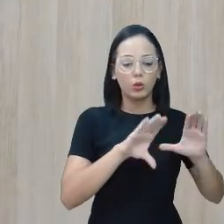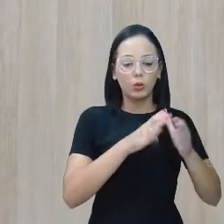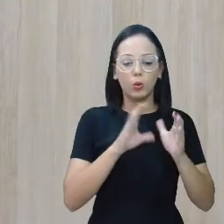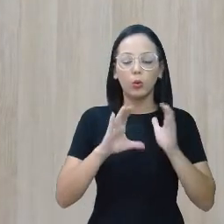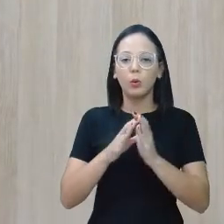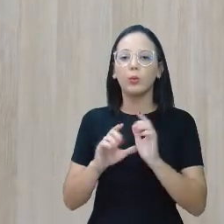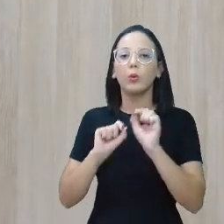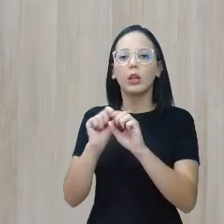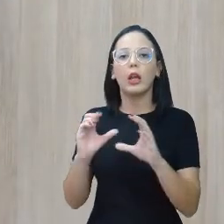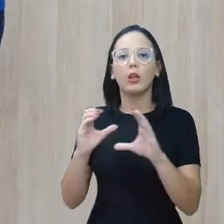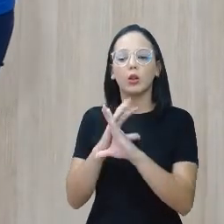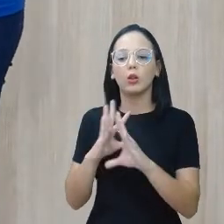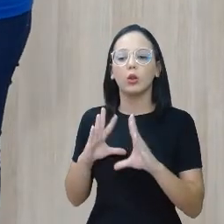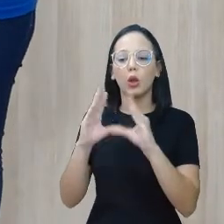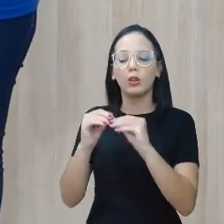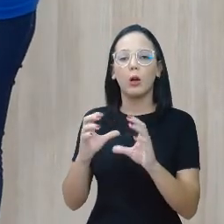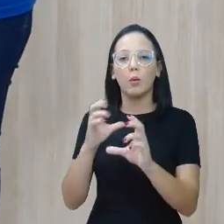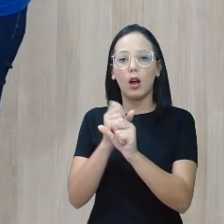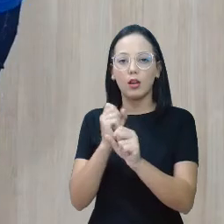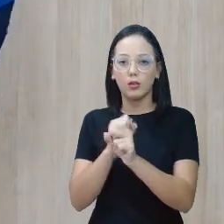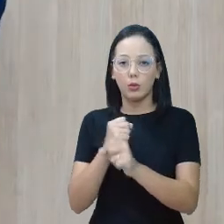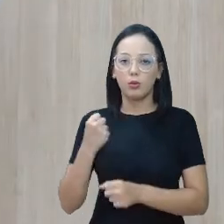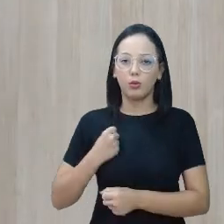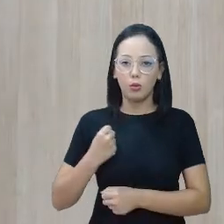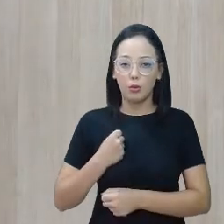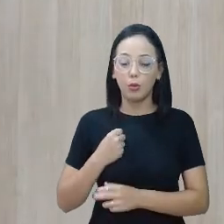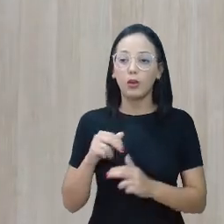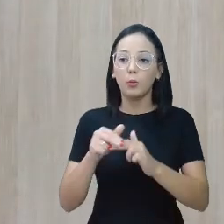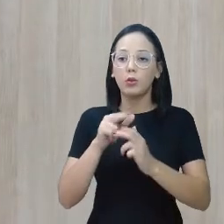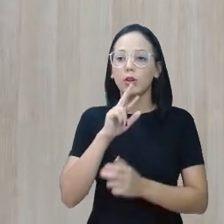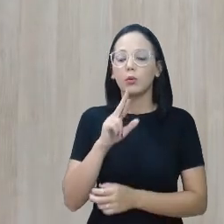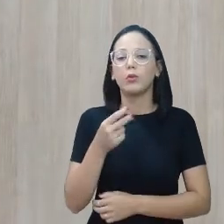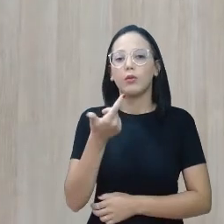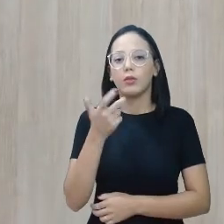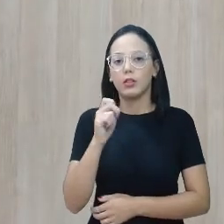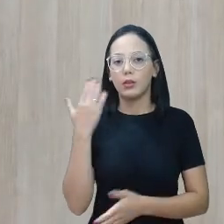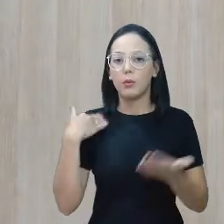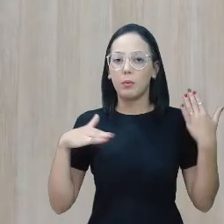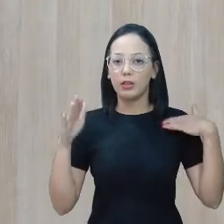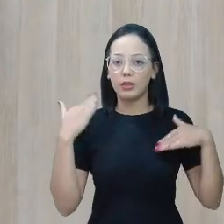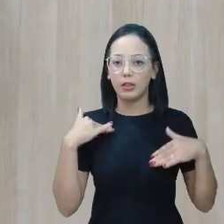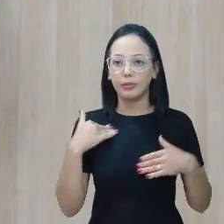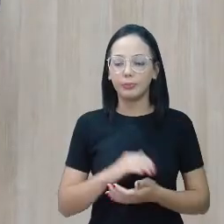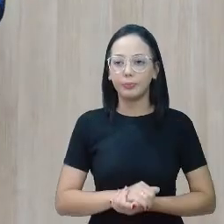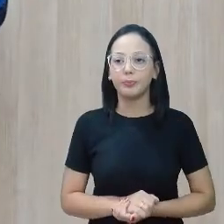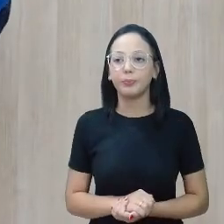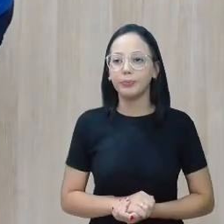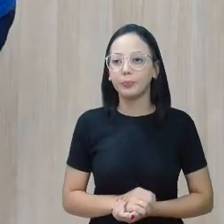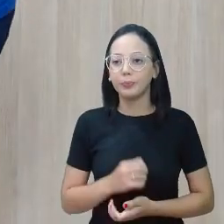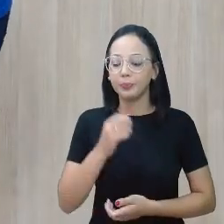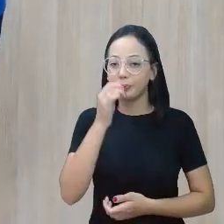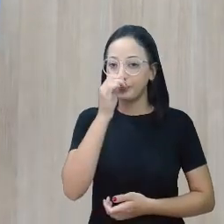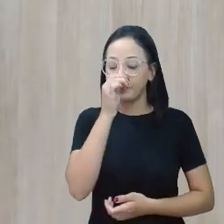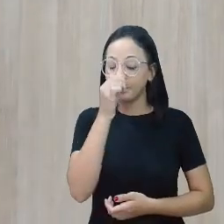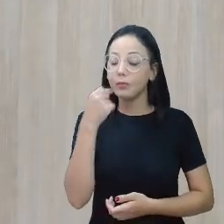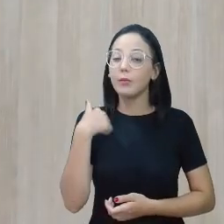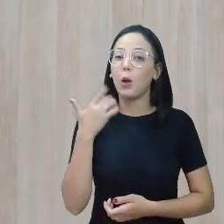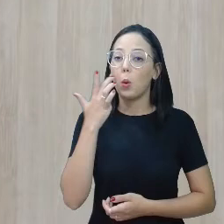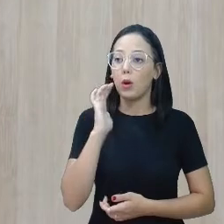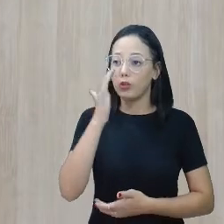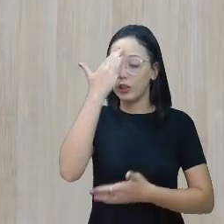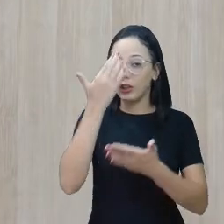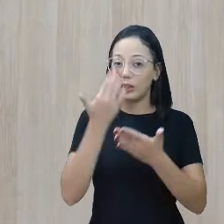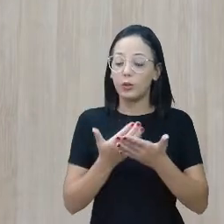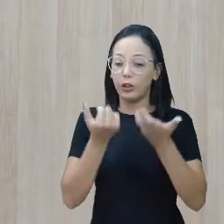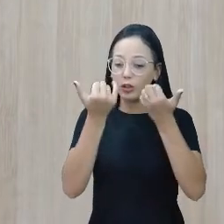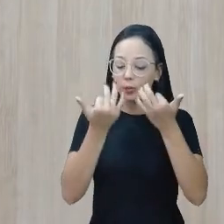sendo o total a soma desses valores. E aí deu 25 passeios, tá certo? Então, eu acredito que essa